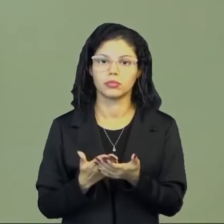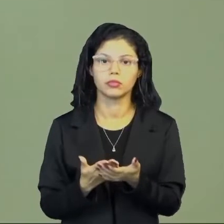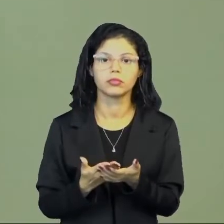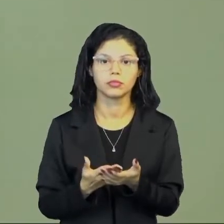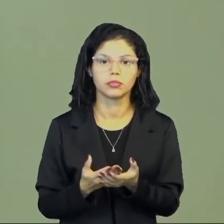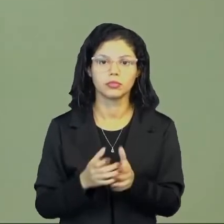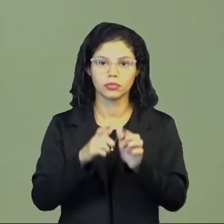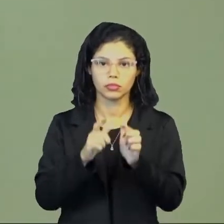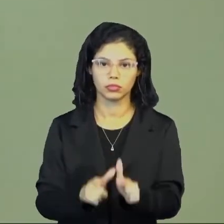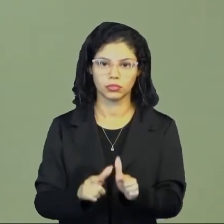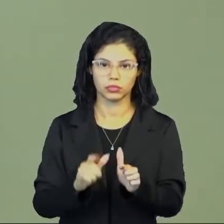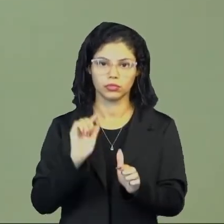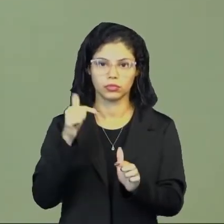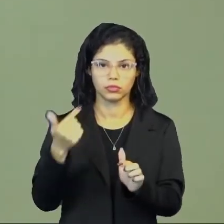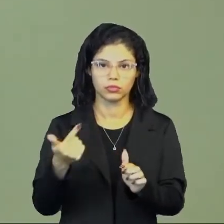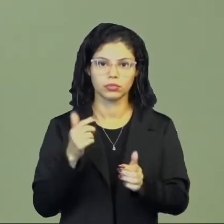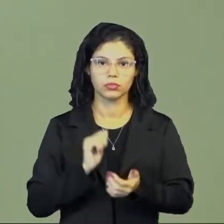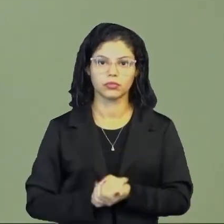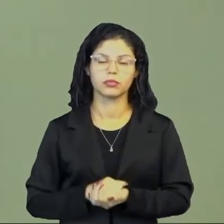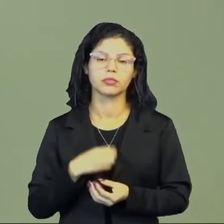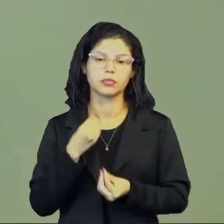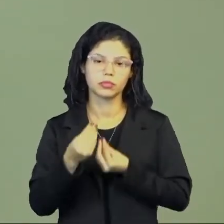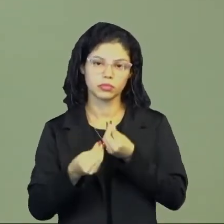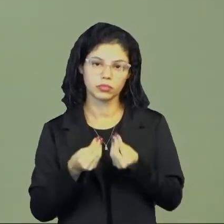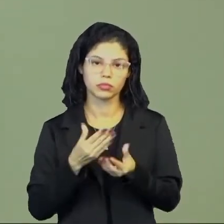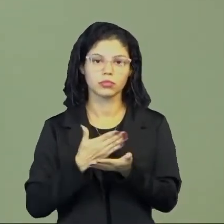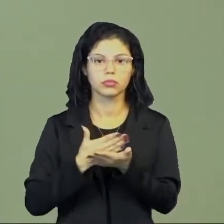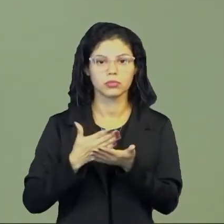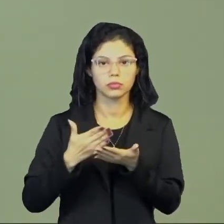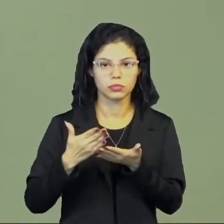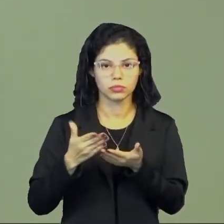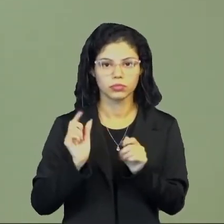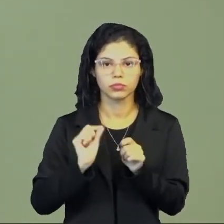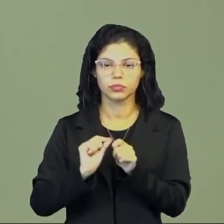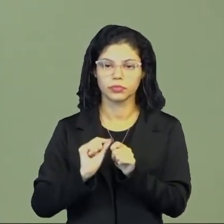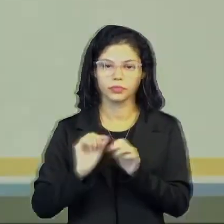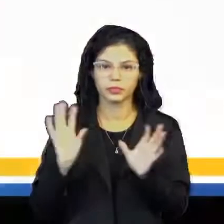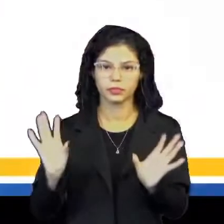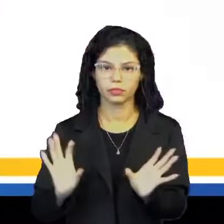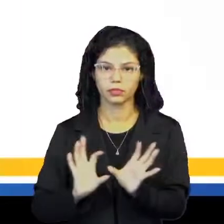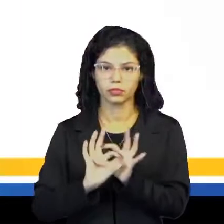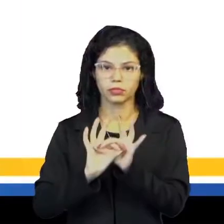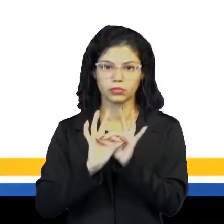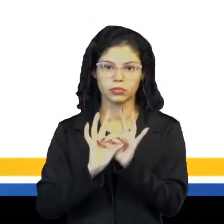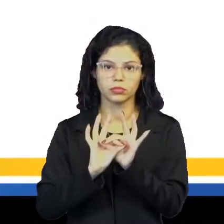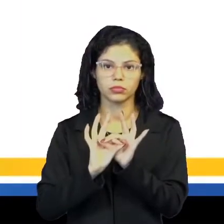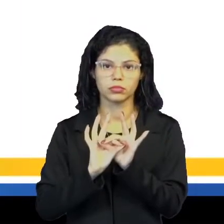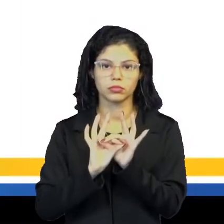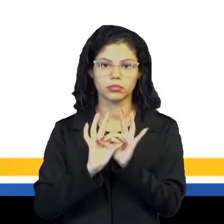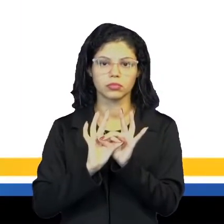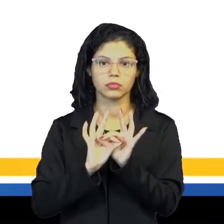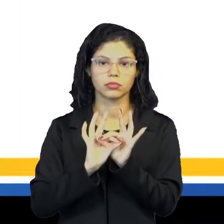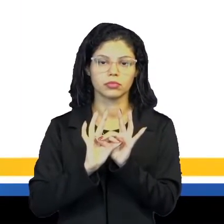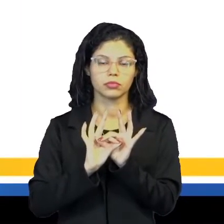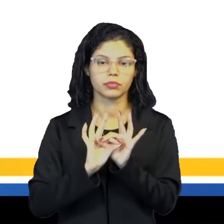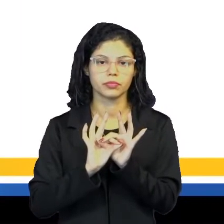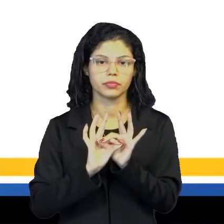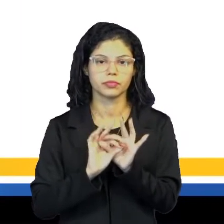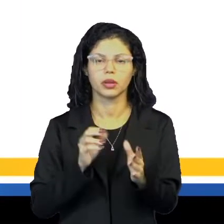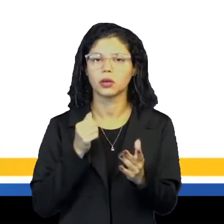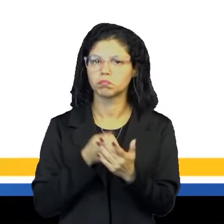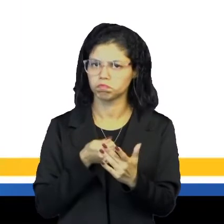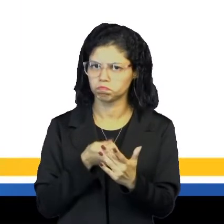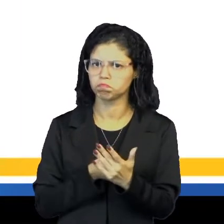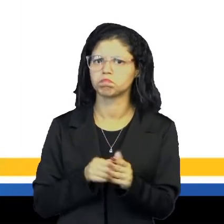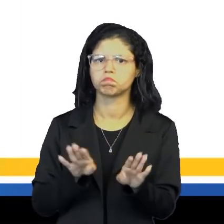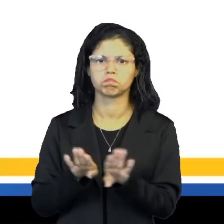estar naquele momento. E então ele começou a fazer essa conexão. A